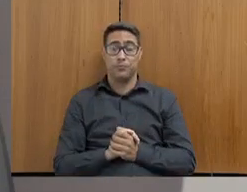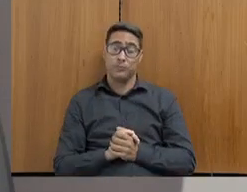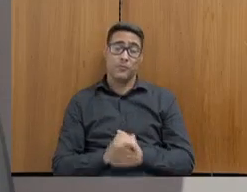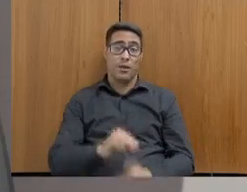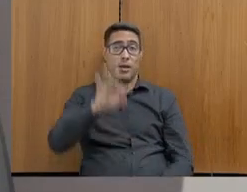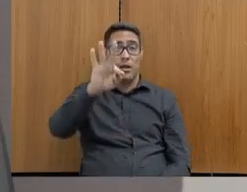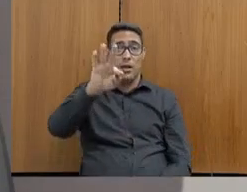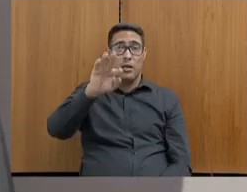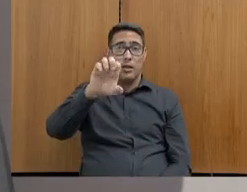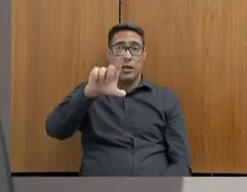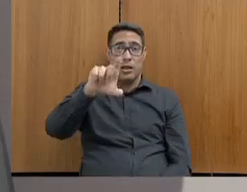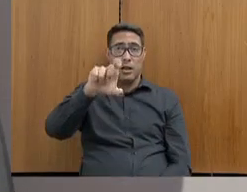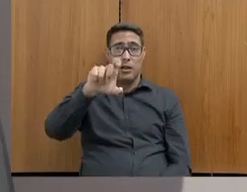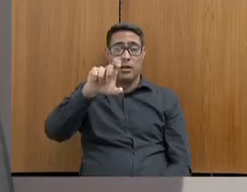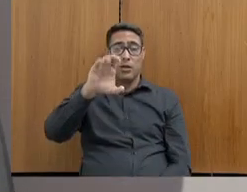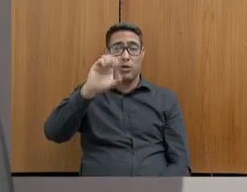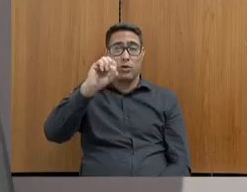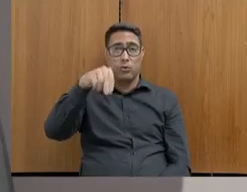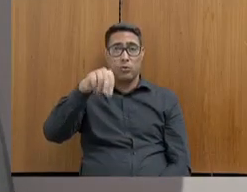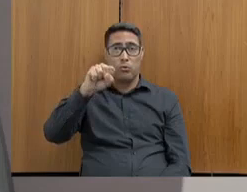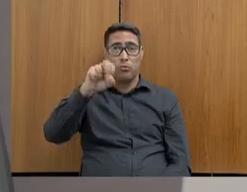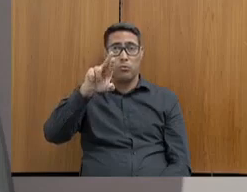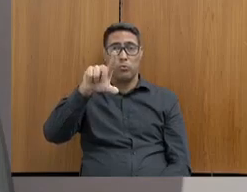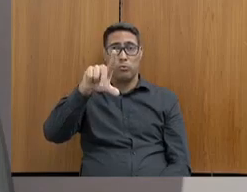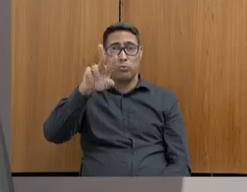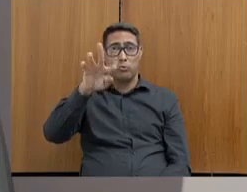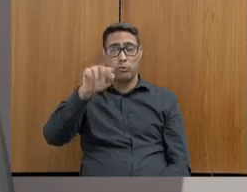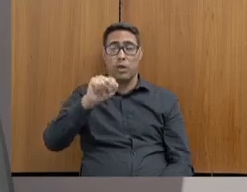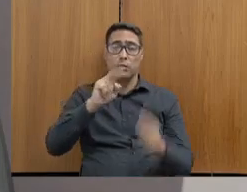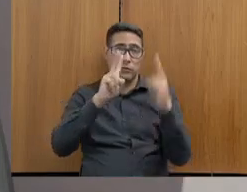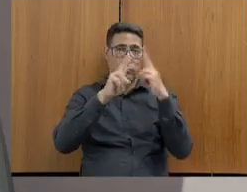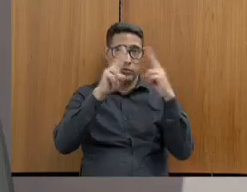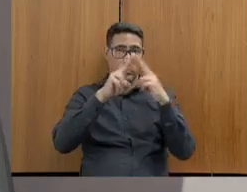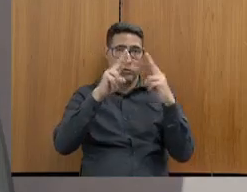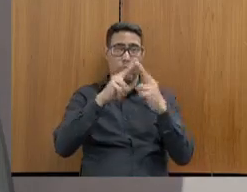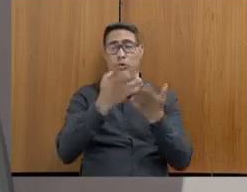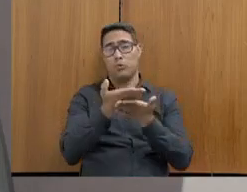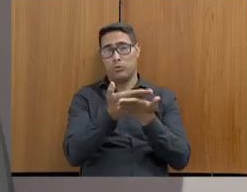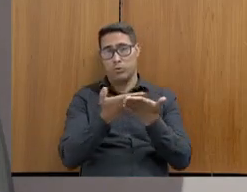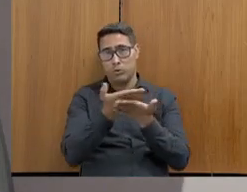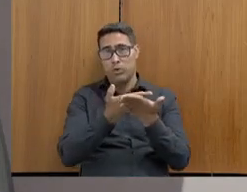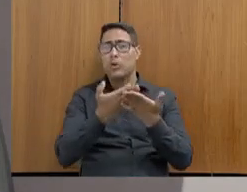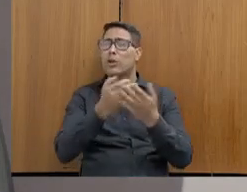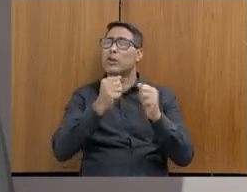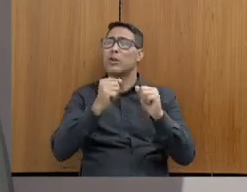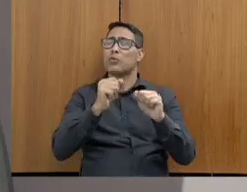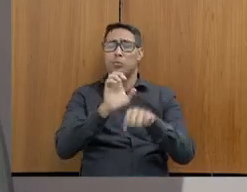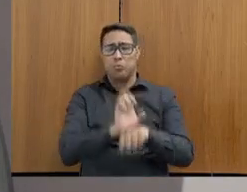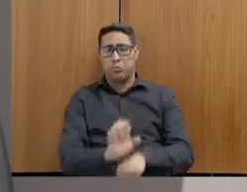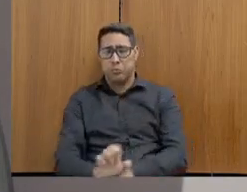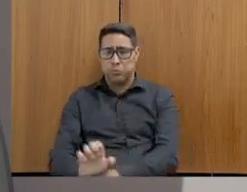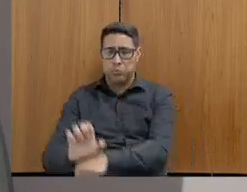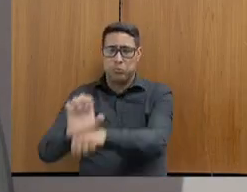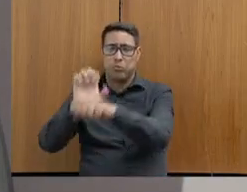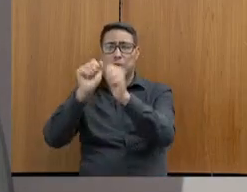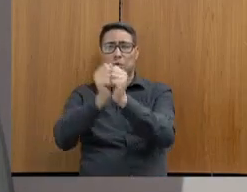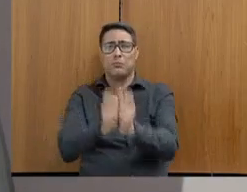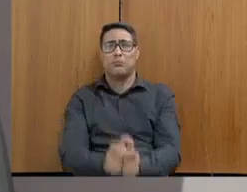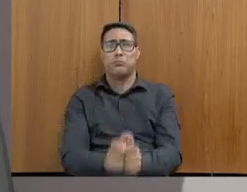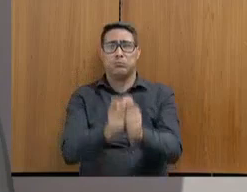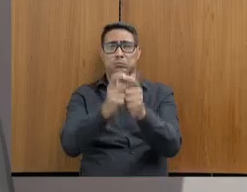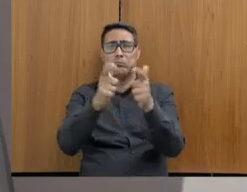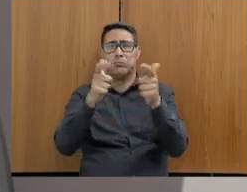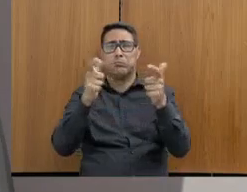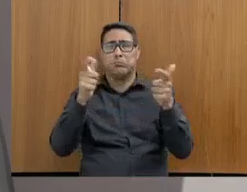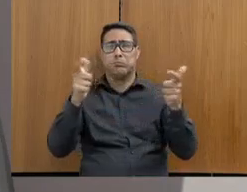Como eu disse para os senhores ela permitiu a expansão dos atendimentos para todos os estado Então esse é um ponto de suma importância capilaridade do